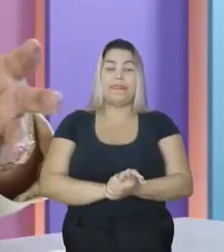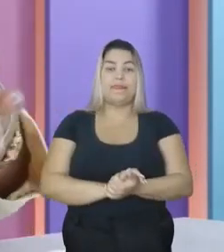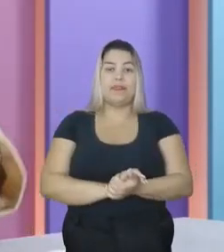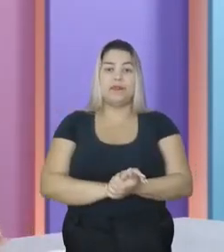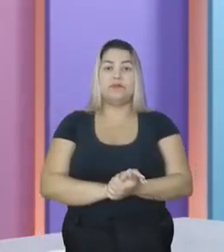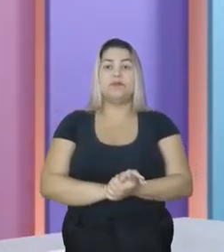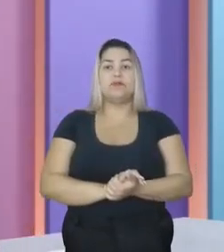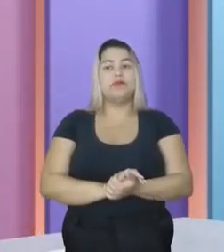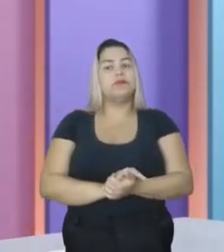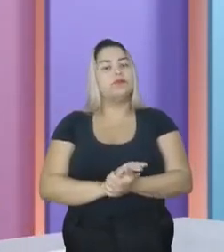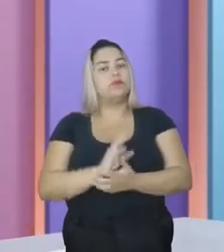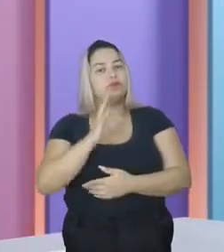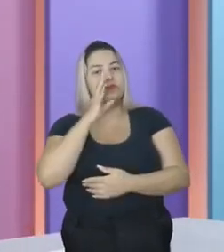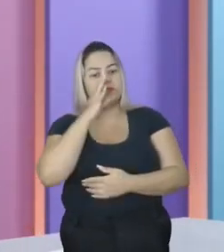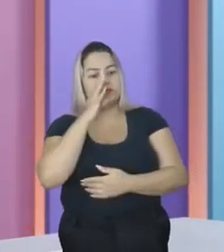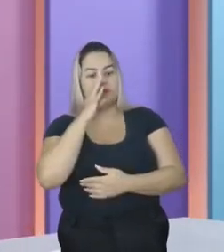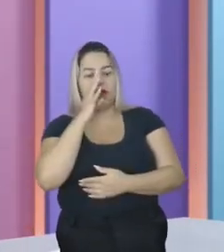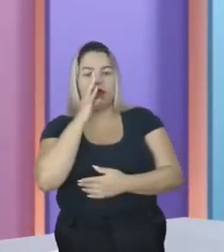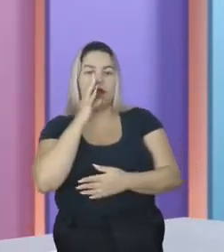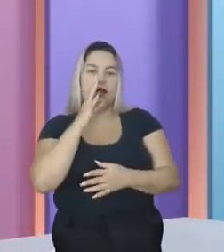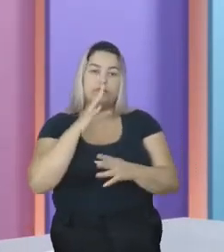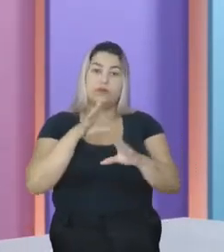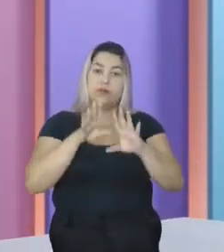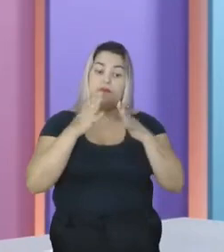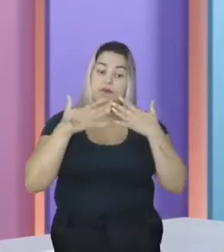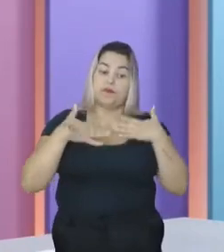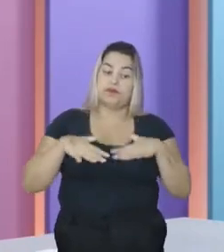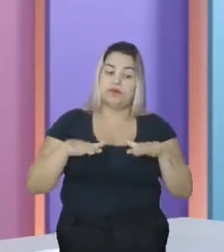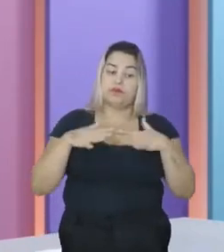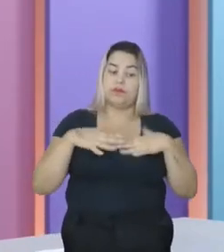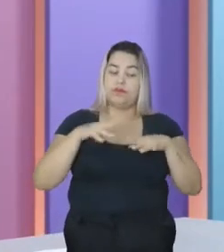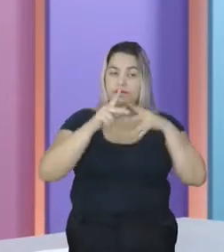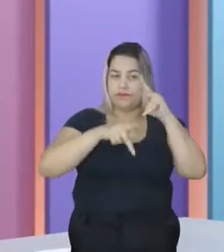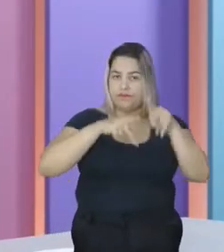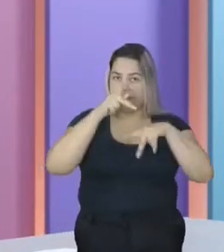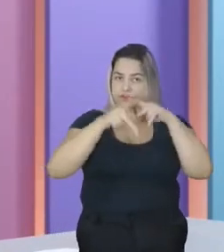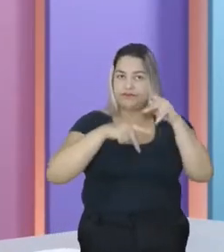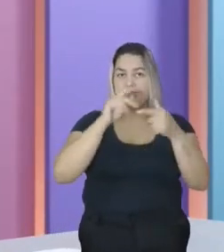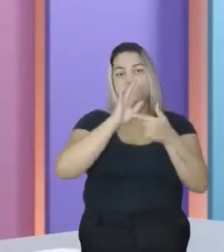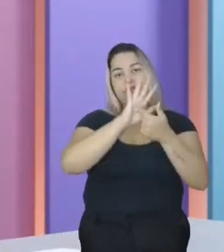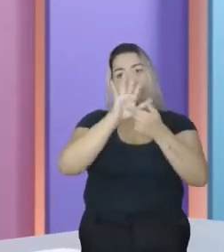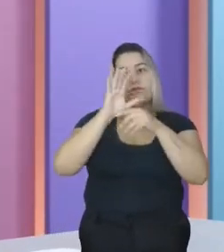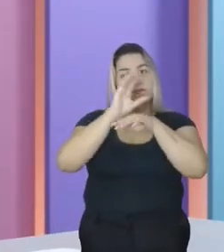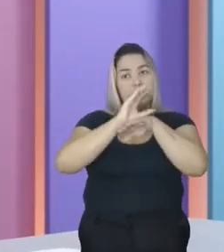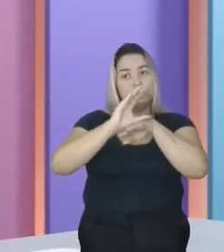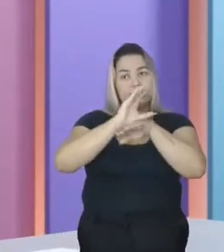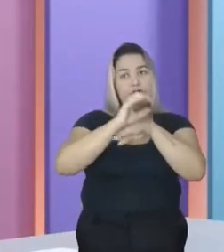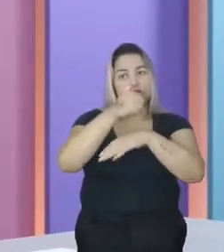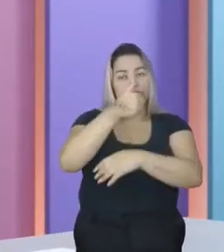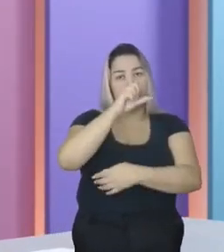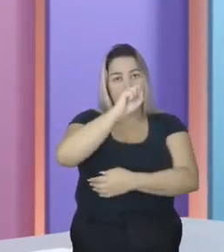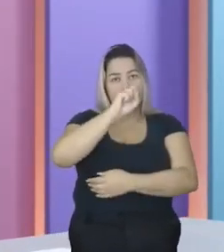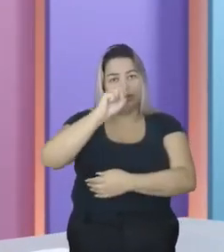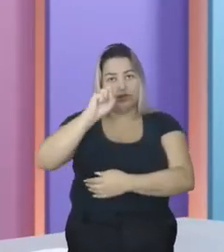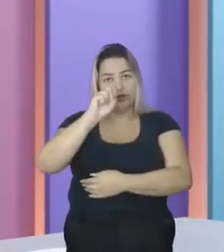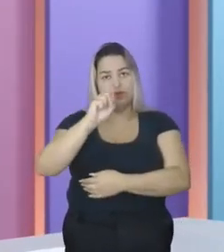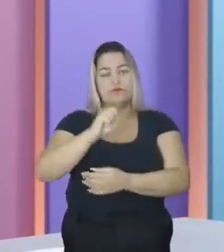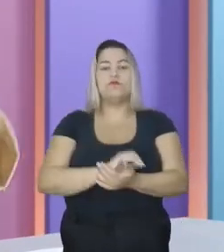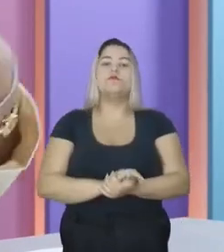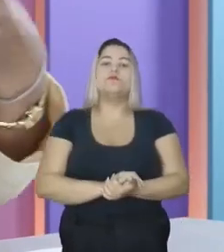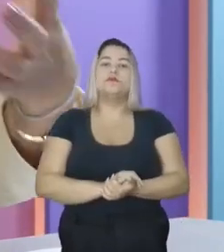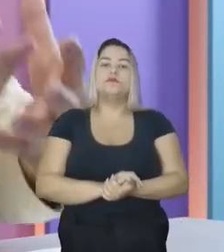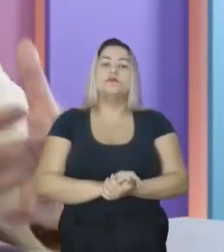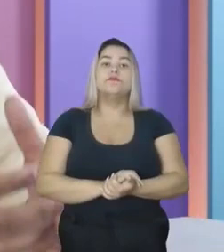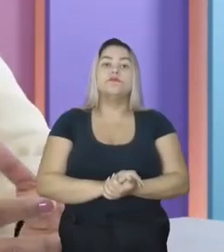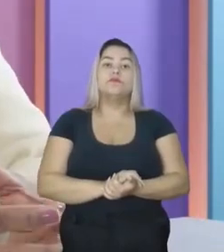muito timidamente para essa população, né? É importante destacar que na Constituição de 1988,